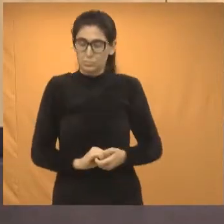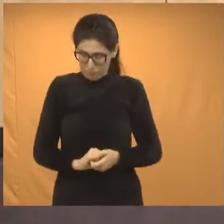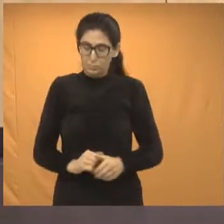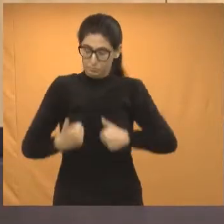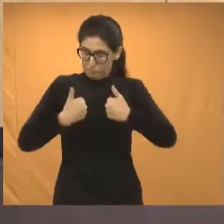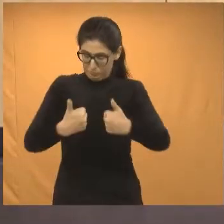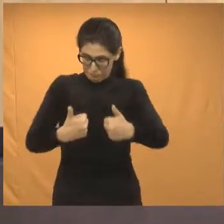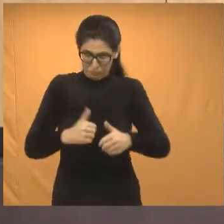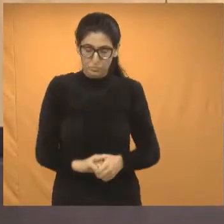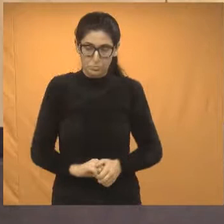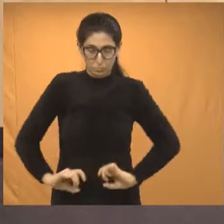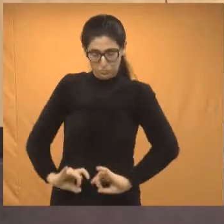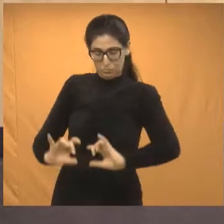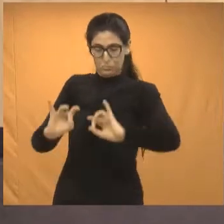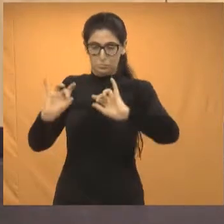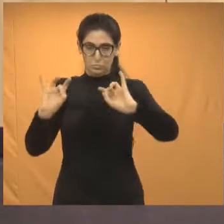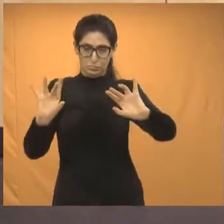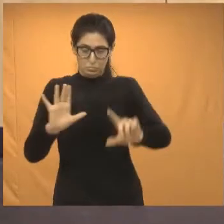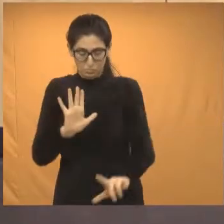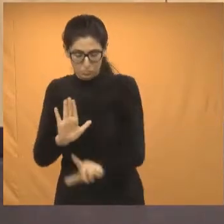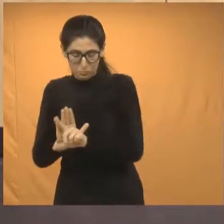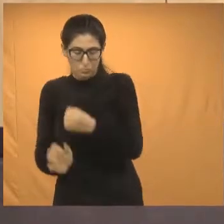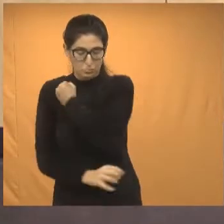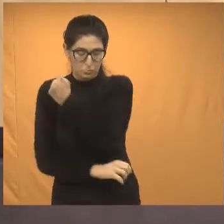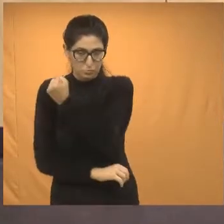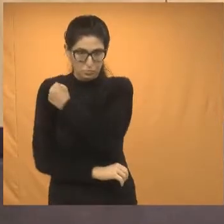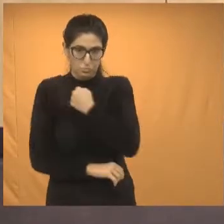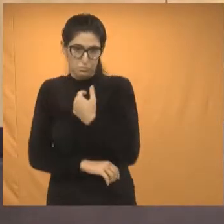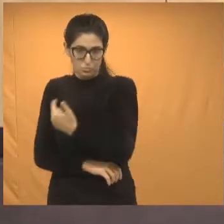contrário, em especial, a Lei número